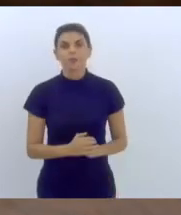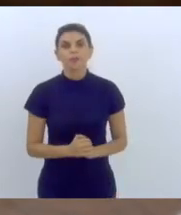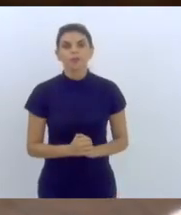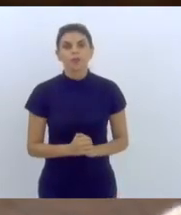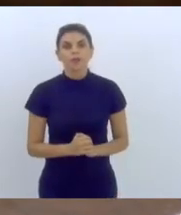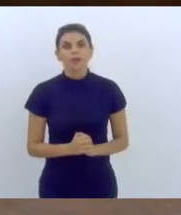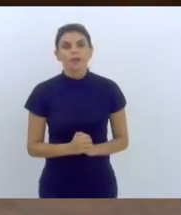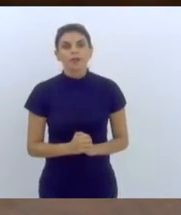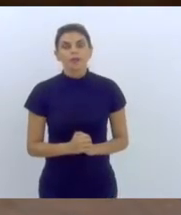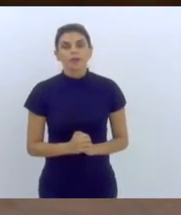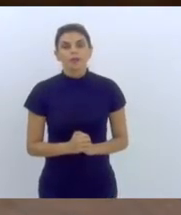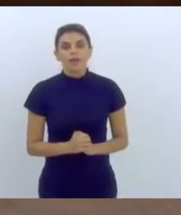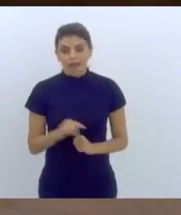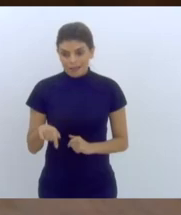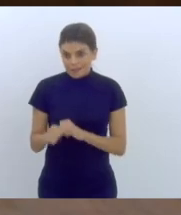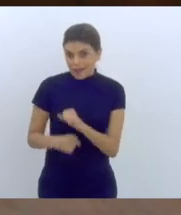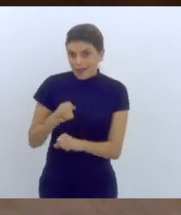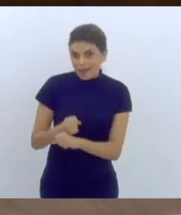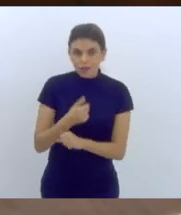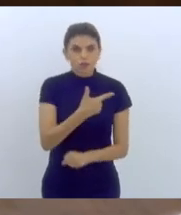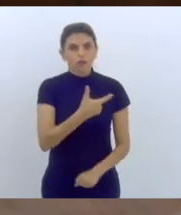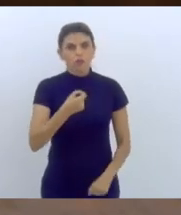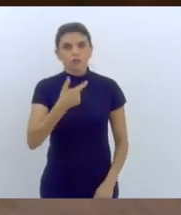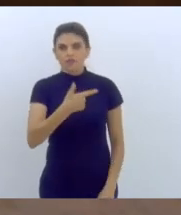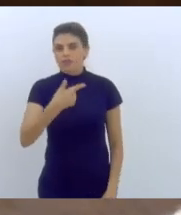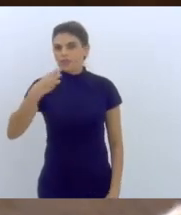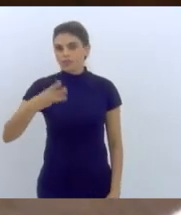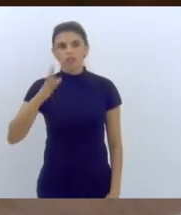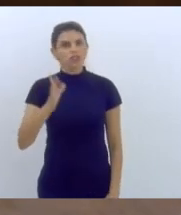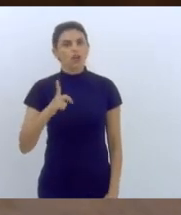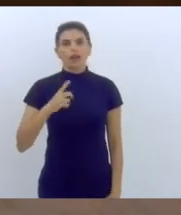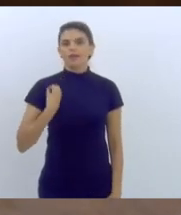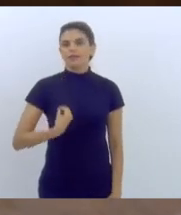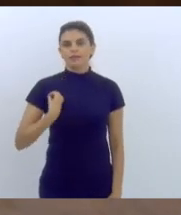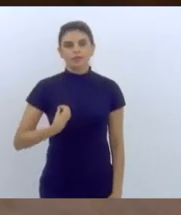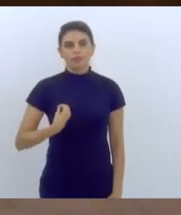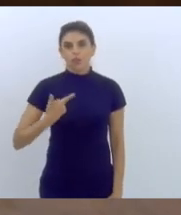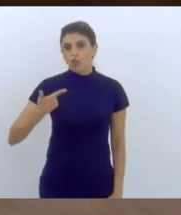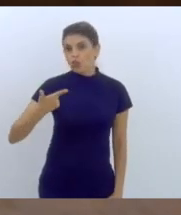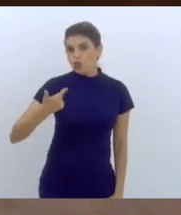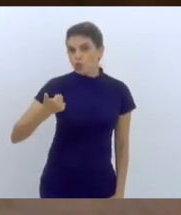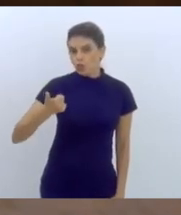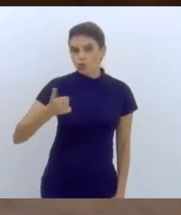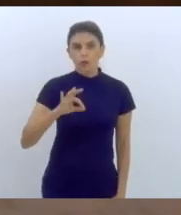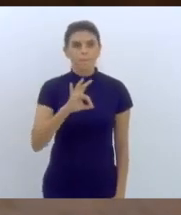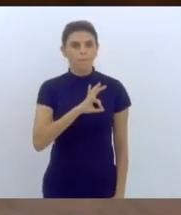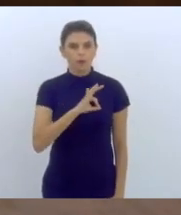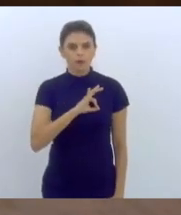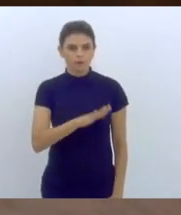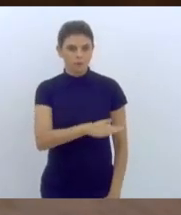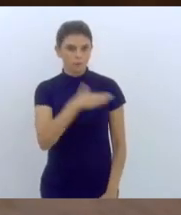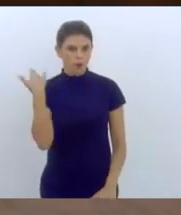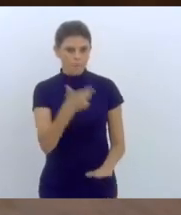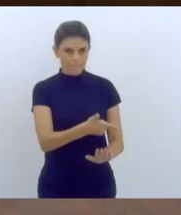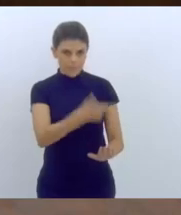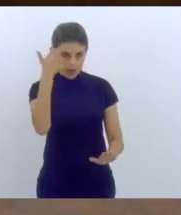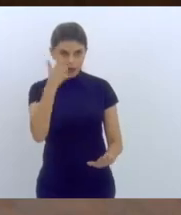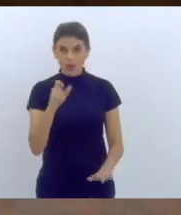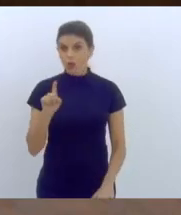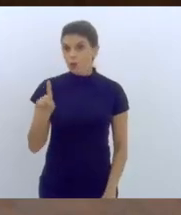Este ano, nós já tivemos 12 policiais assassinados e um policial que